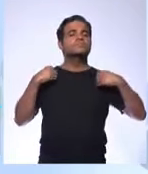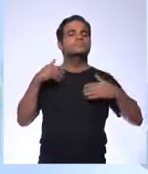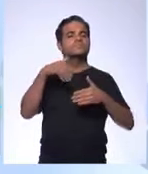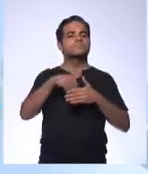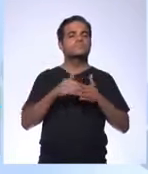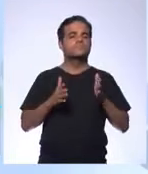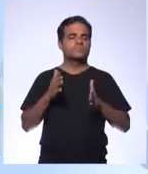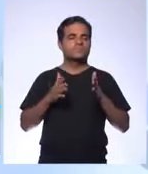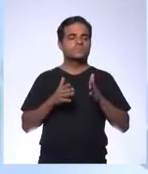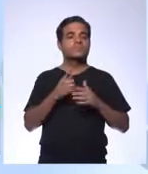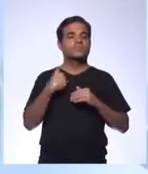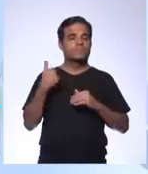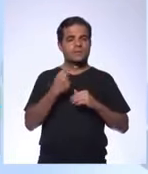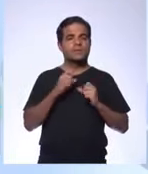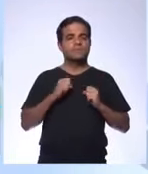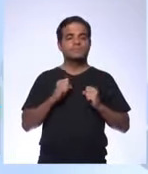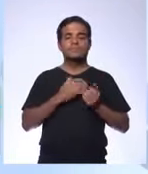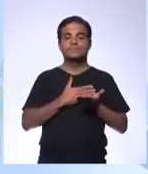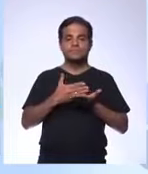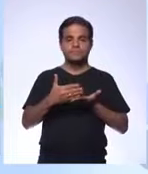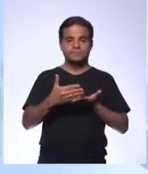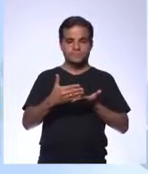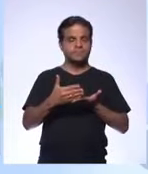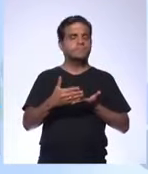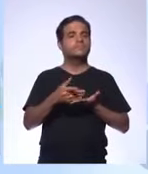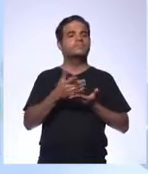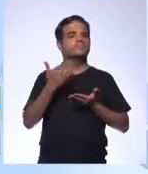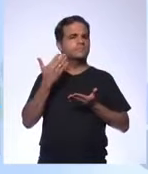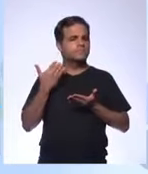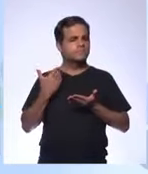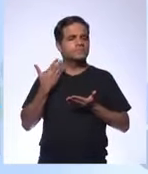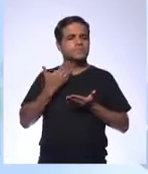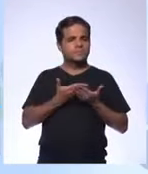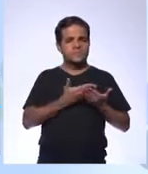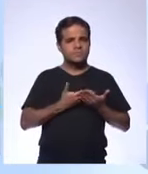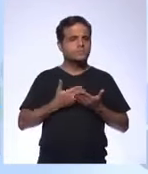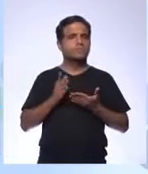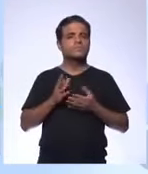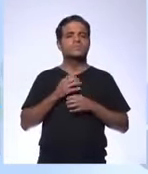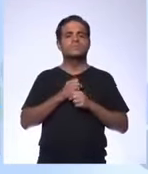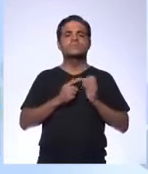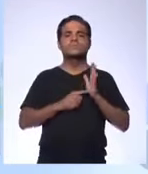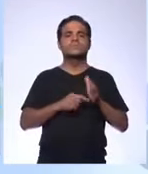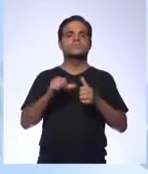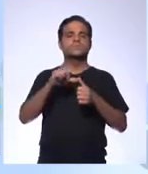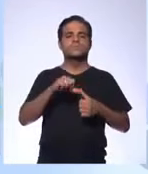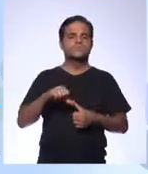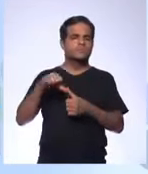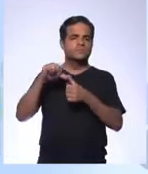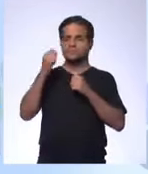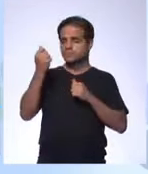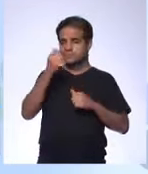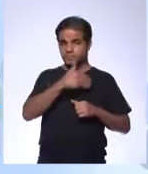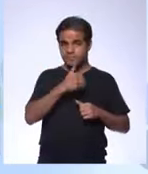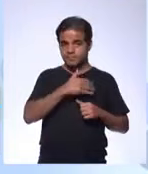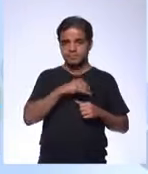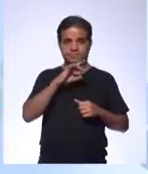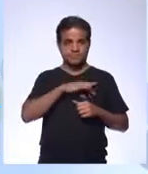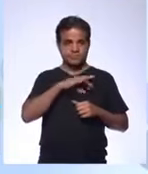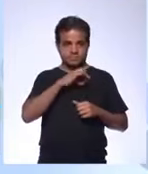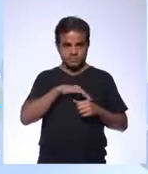tá? Para a gente começar aqui, como nas outras aulas a gente apontou lá da América Latina, da Argentina e do Chile,